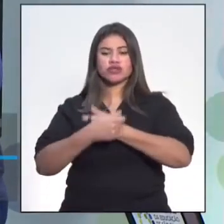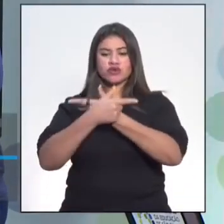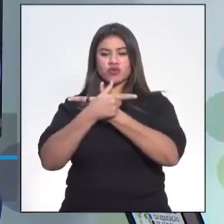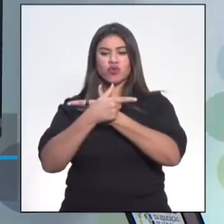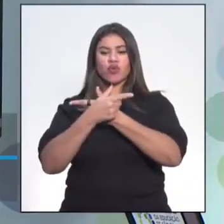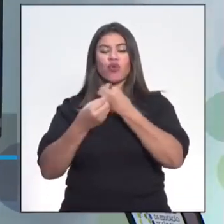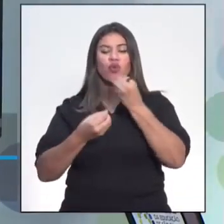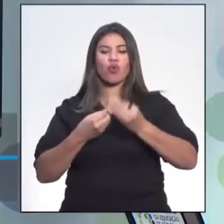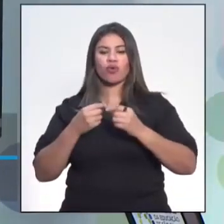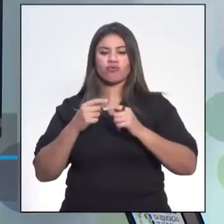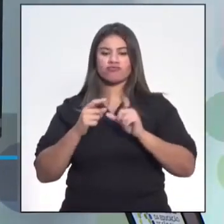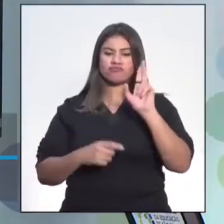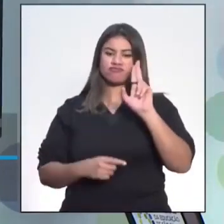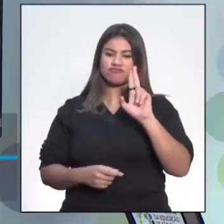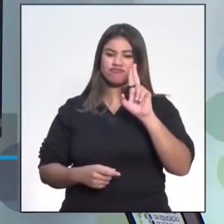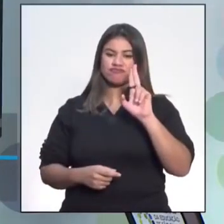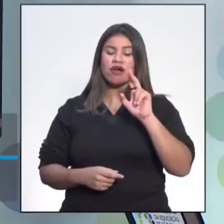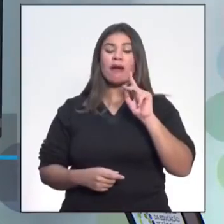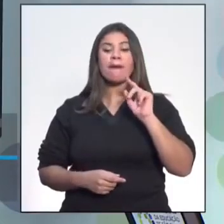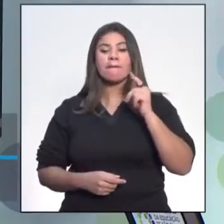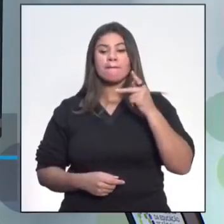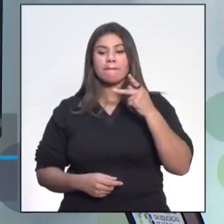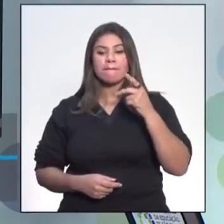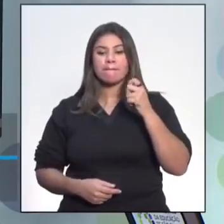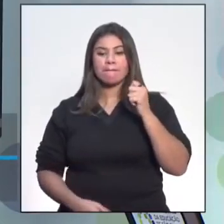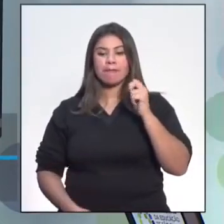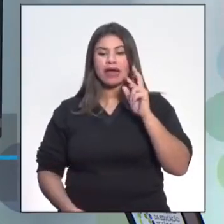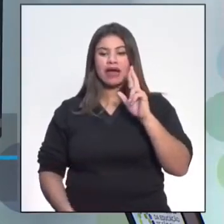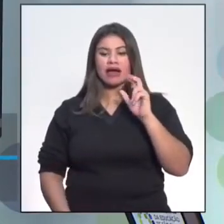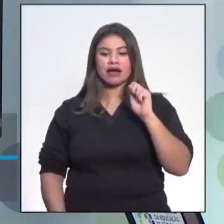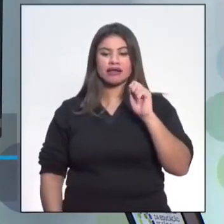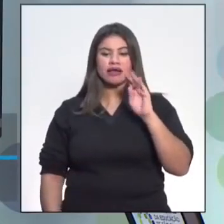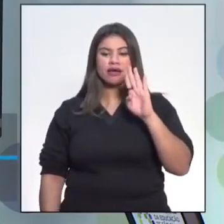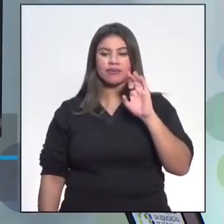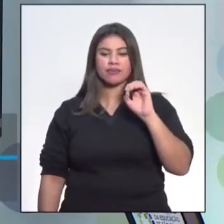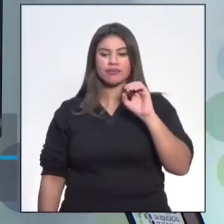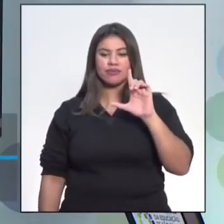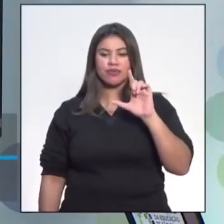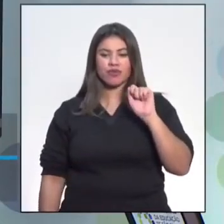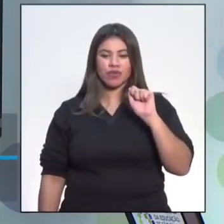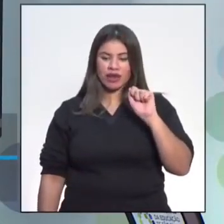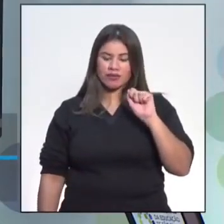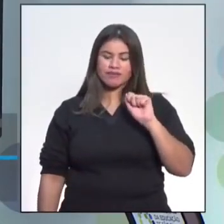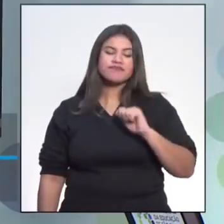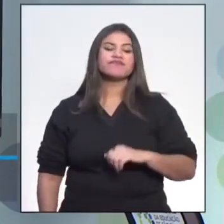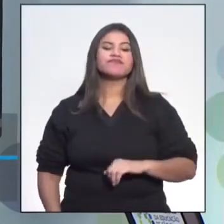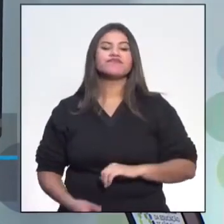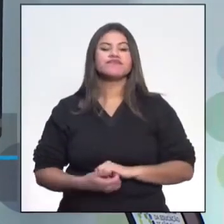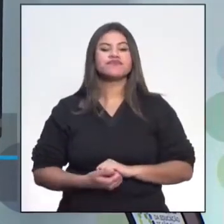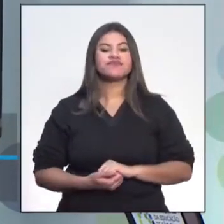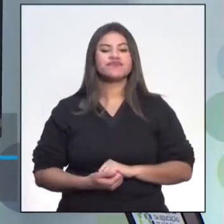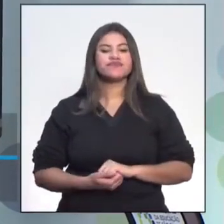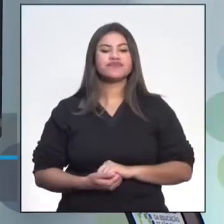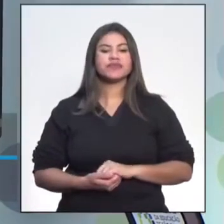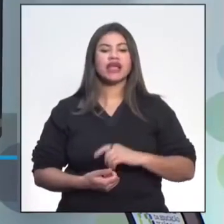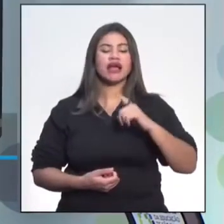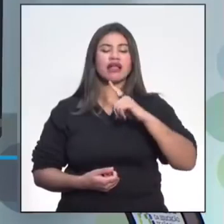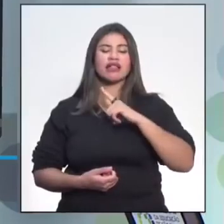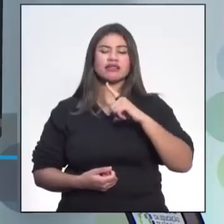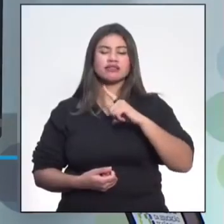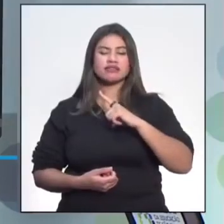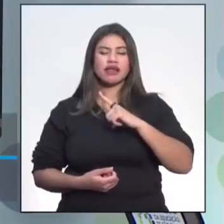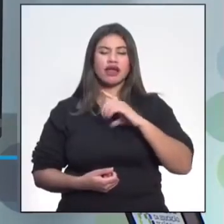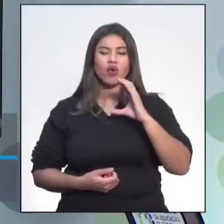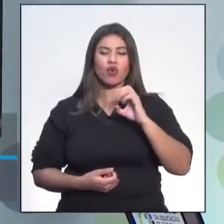Parábola. Essa é a famosa parábola. Tudo bem? Legal. O que mais que eu tenho que observar? Essa parábola, ela tem uma concavidade.